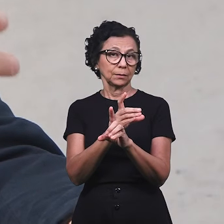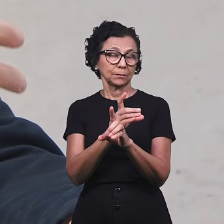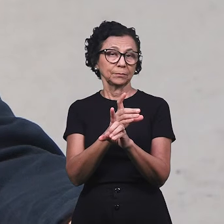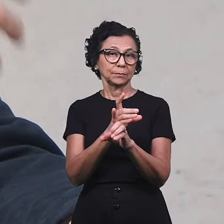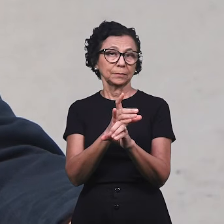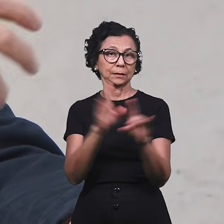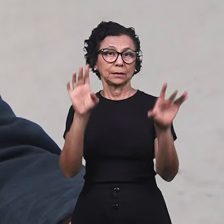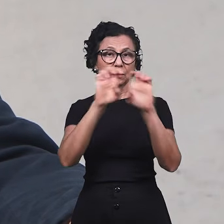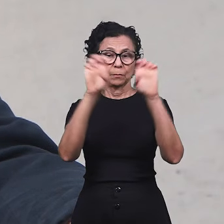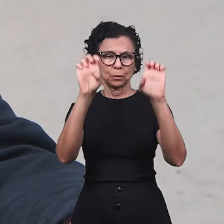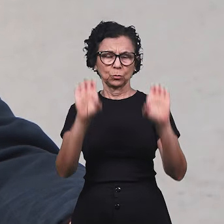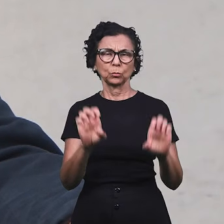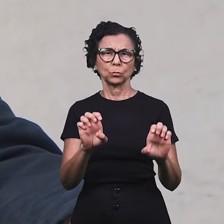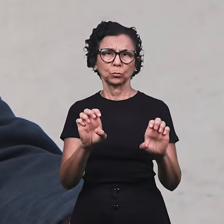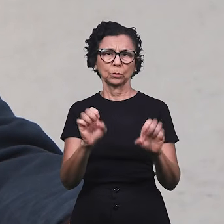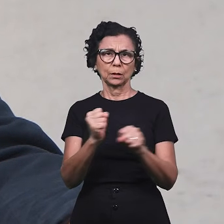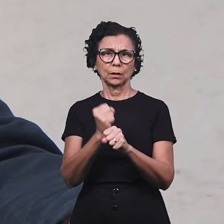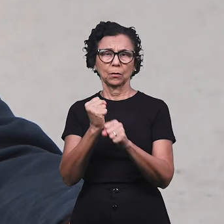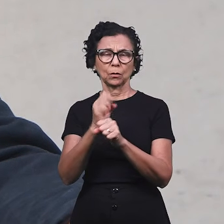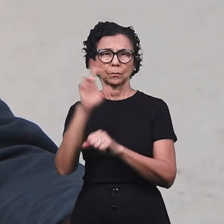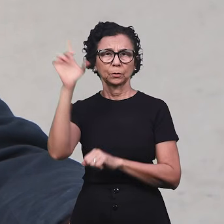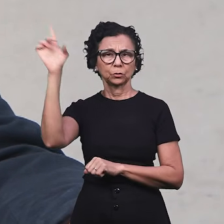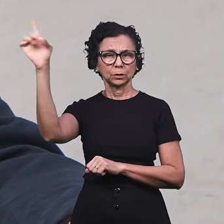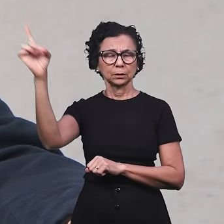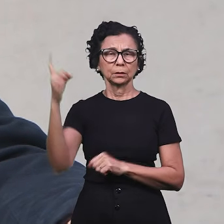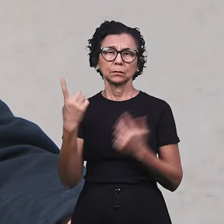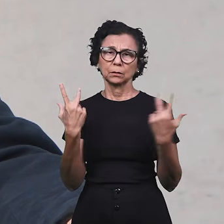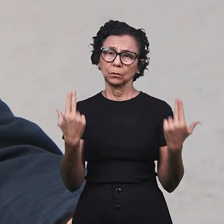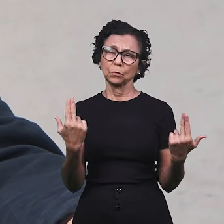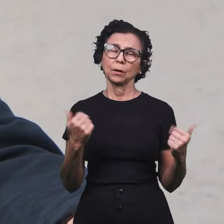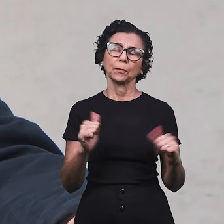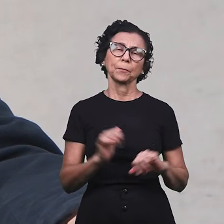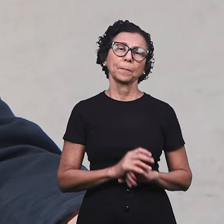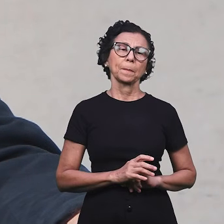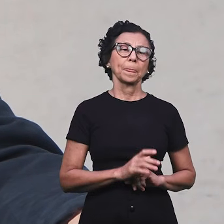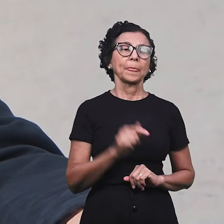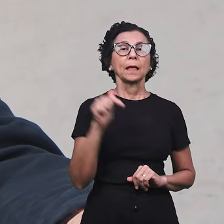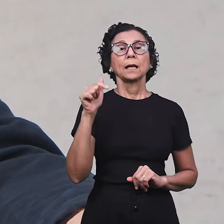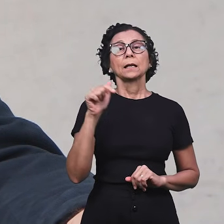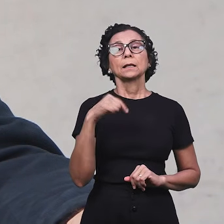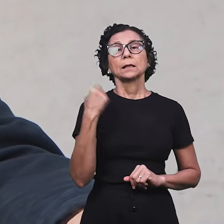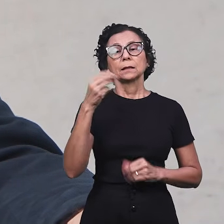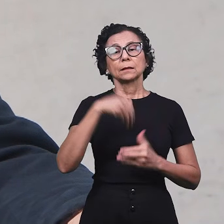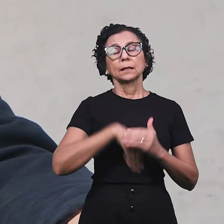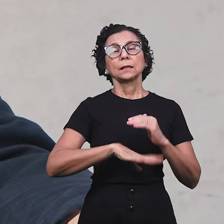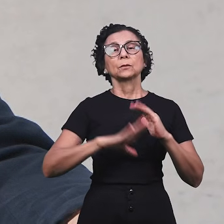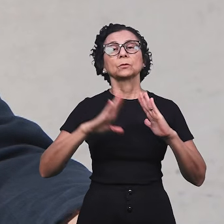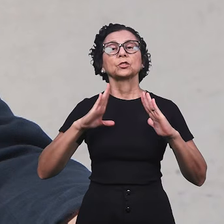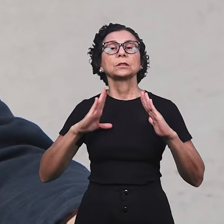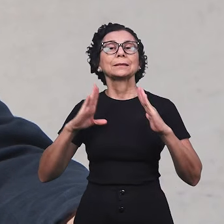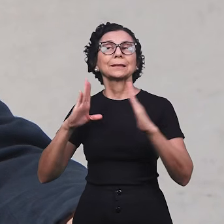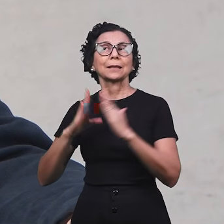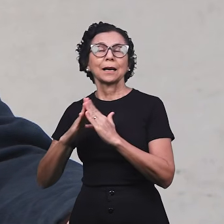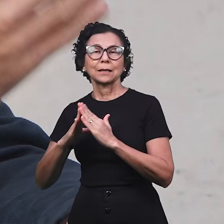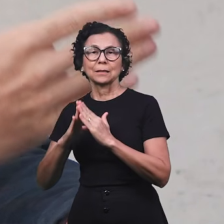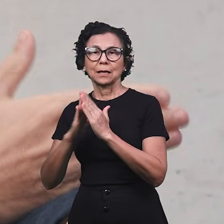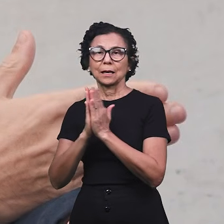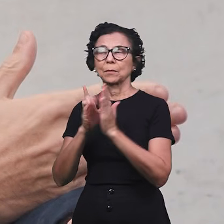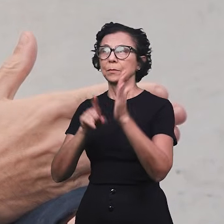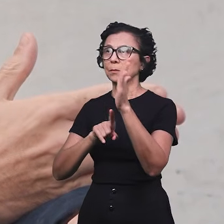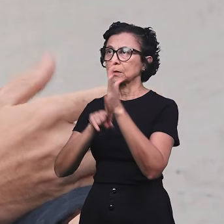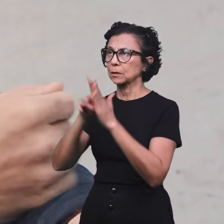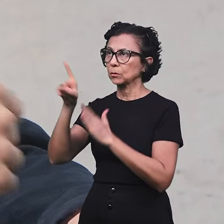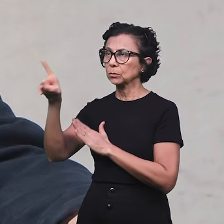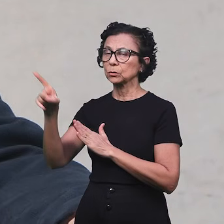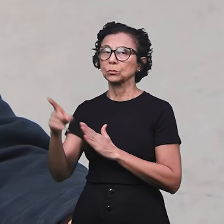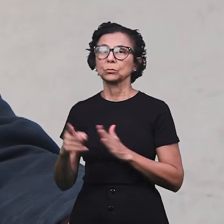mesma doutrina que estrutura a obra de Deus, ela estrutura a nossa casa. A consulta à palavra, não é? Você consulta na